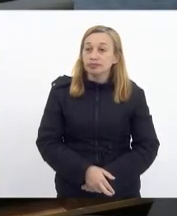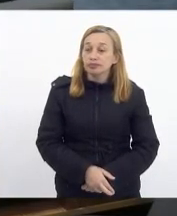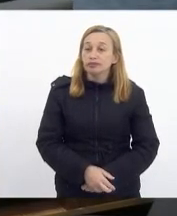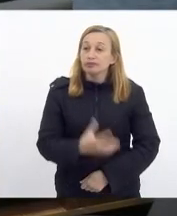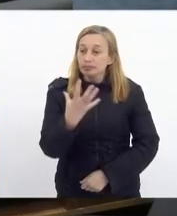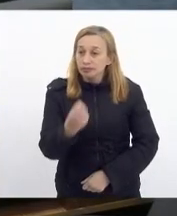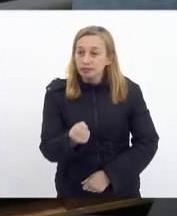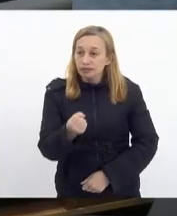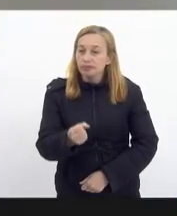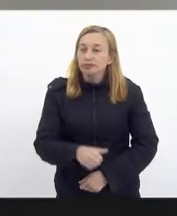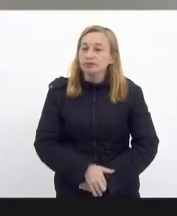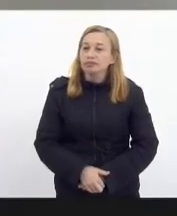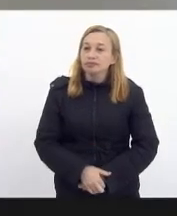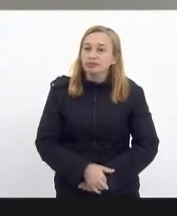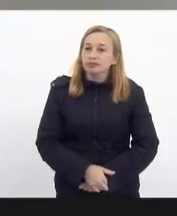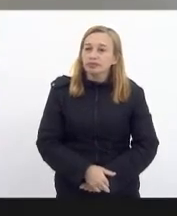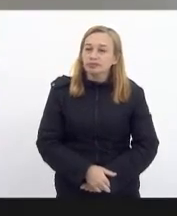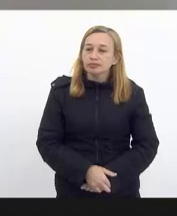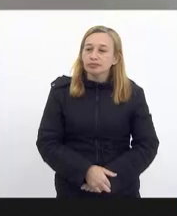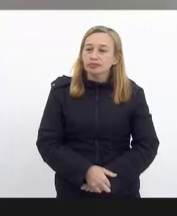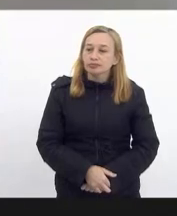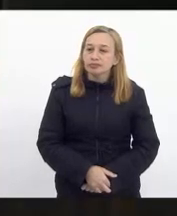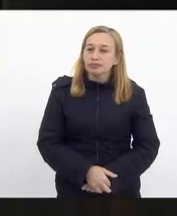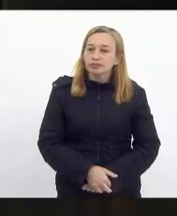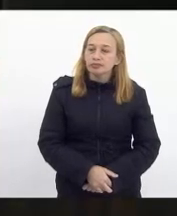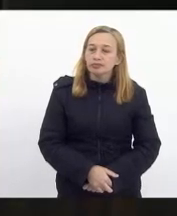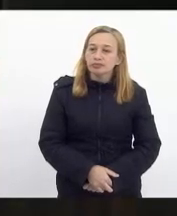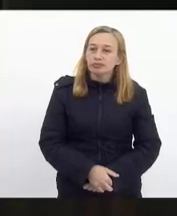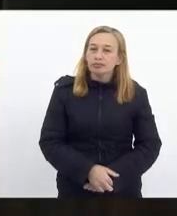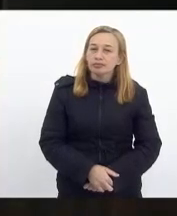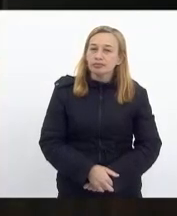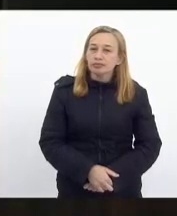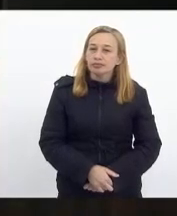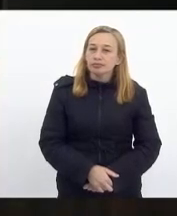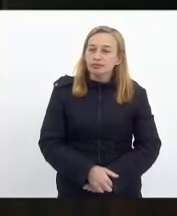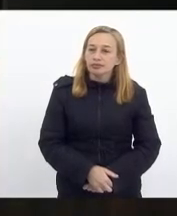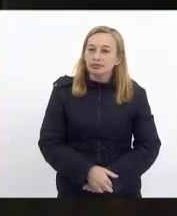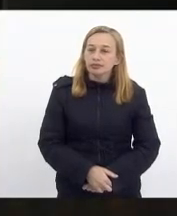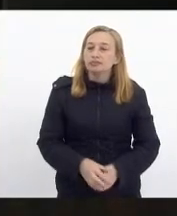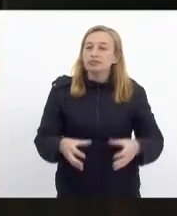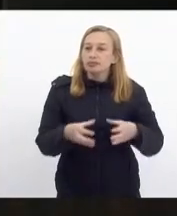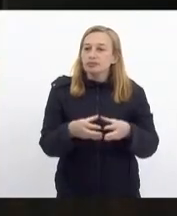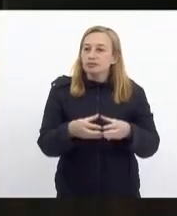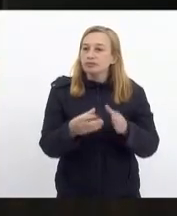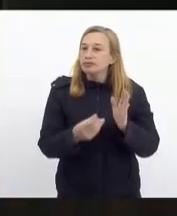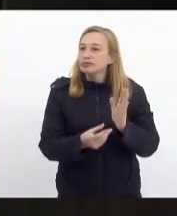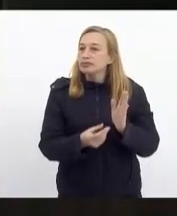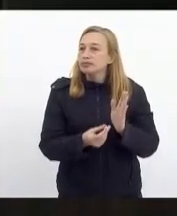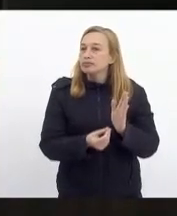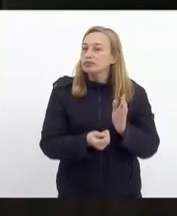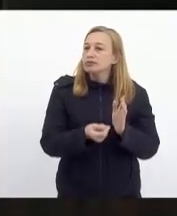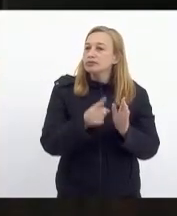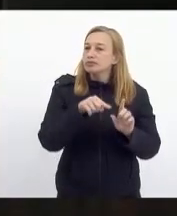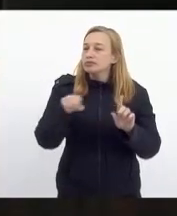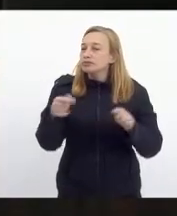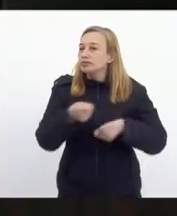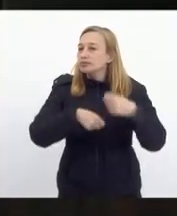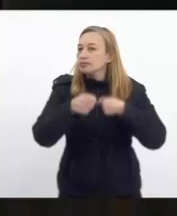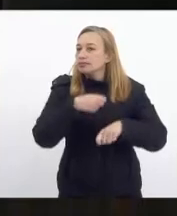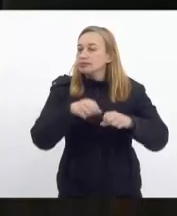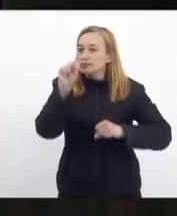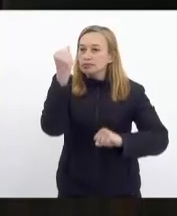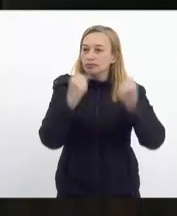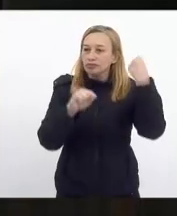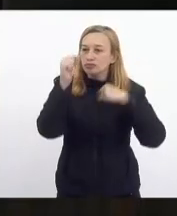Favorável, tia. Para emitir parecer pela Comissão de Economia, Indústria e Comércio, deputado Noel de